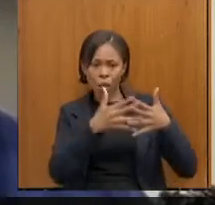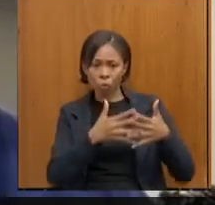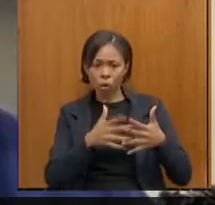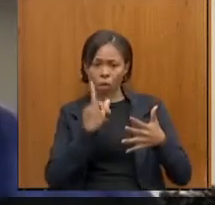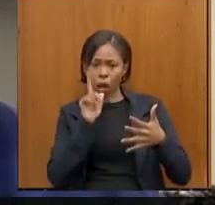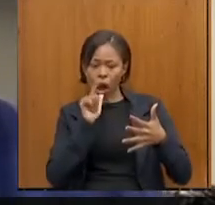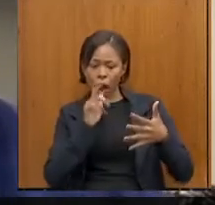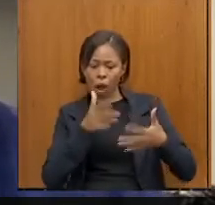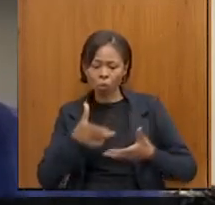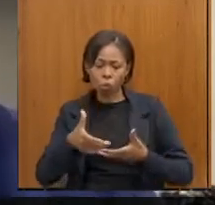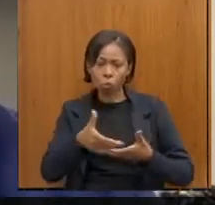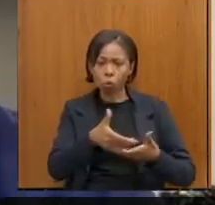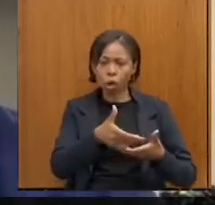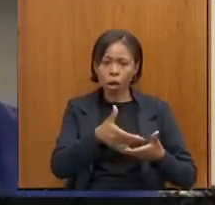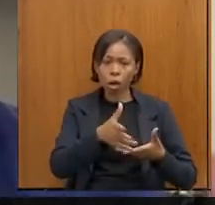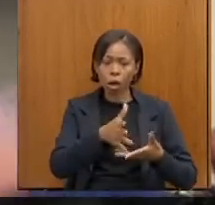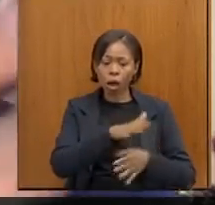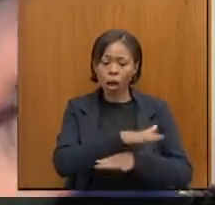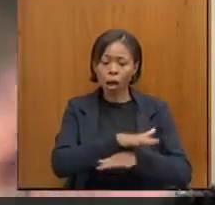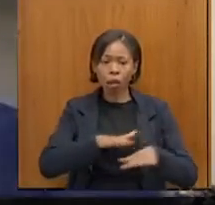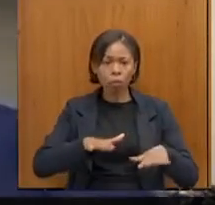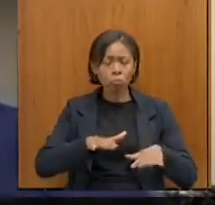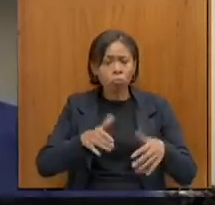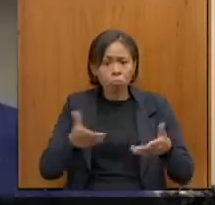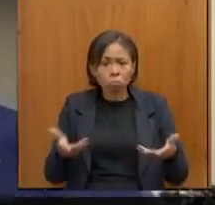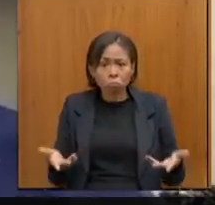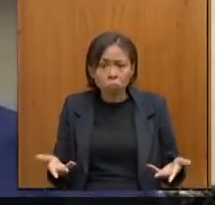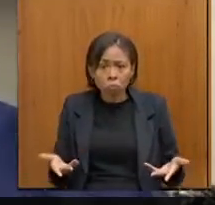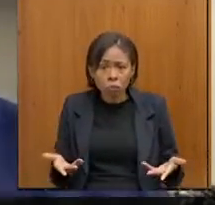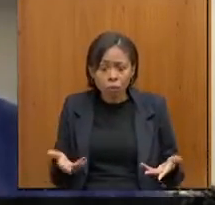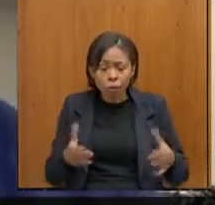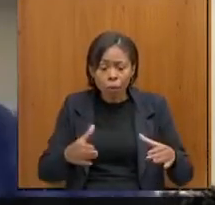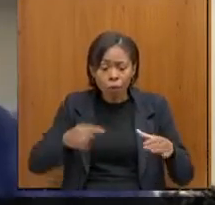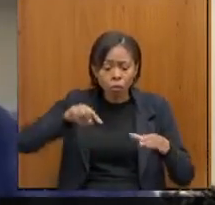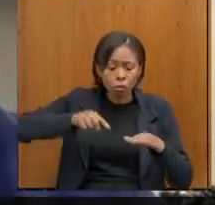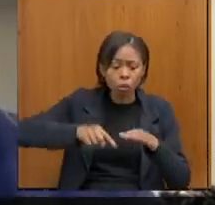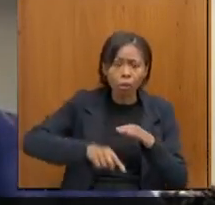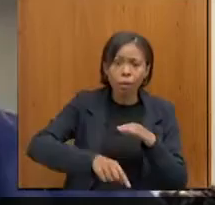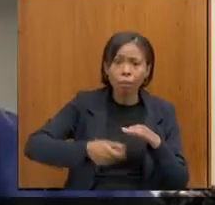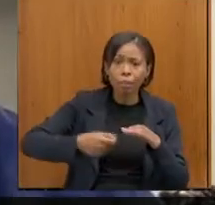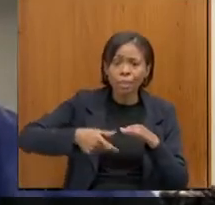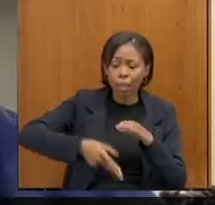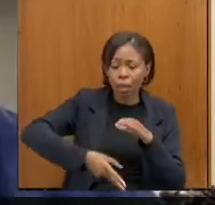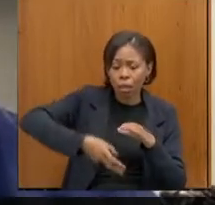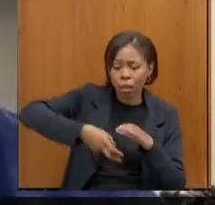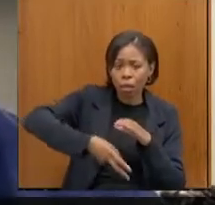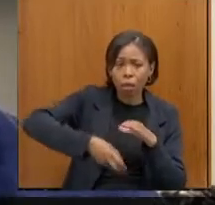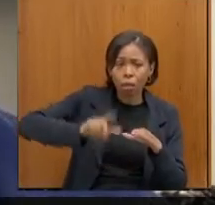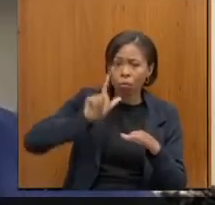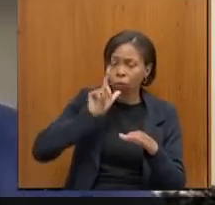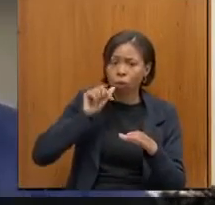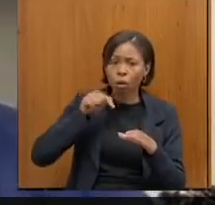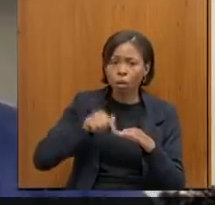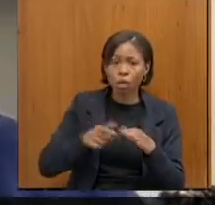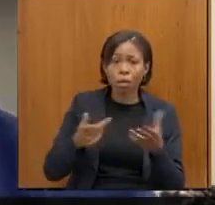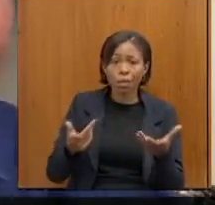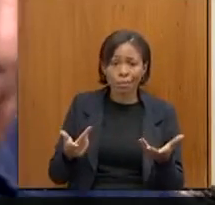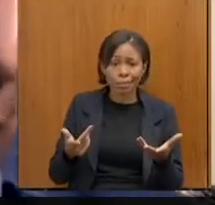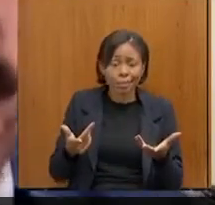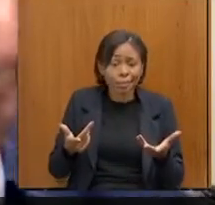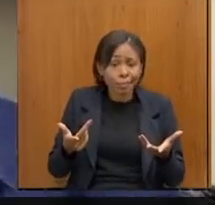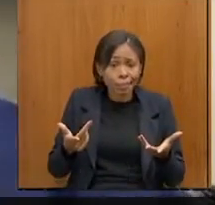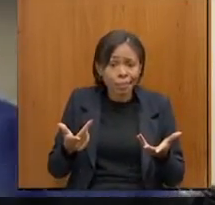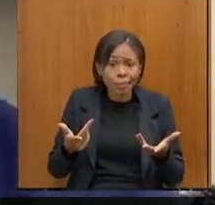seco e nós não estamos vendo precisa ter foram os poços artesianos tem um programa sistema integrado de abastecimento de água